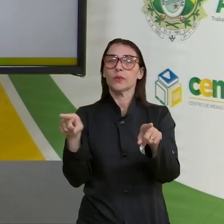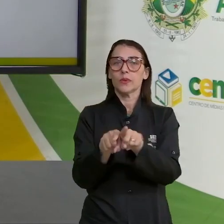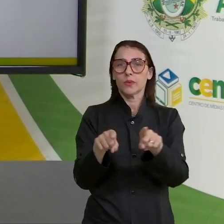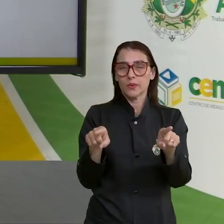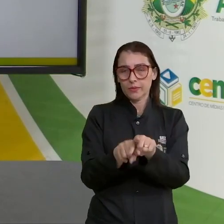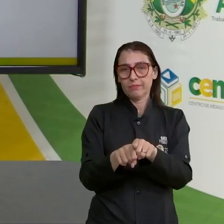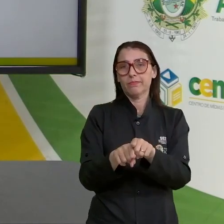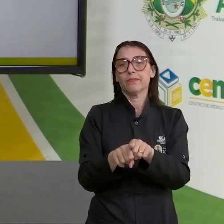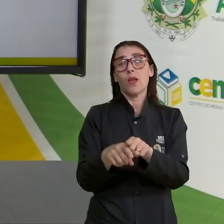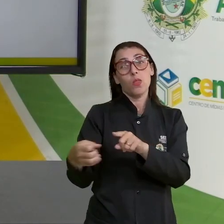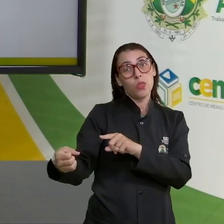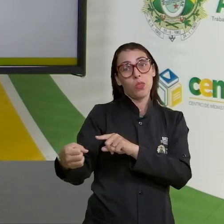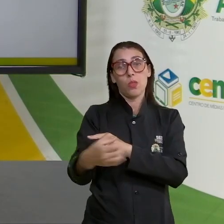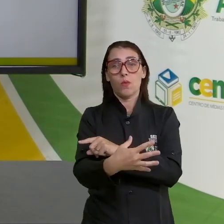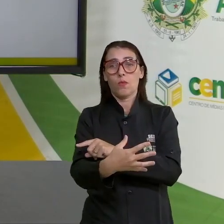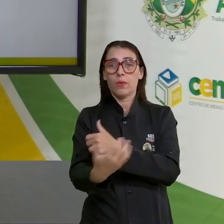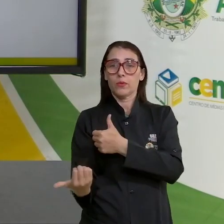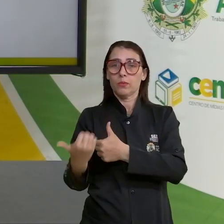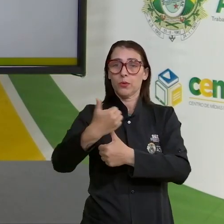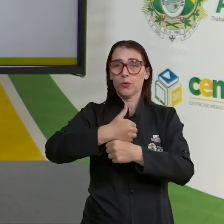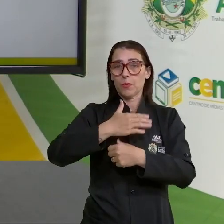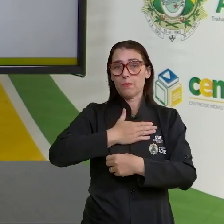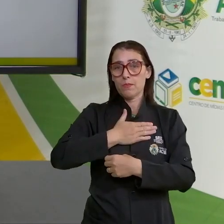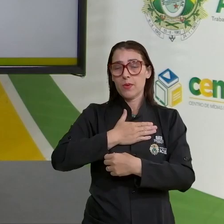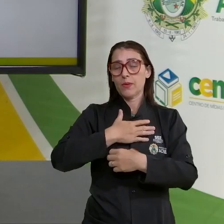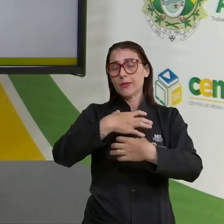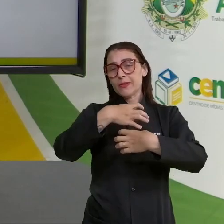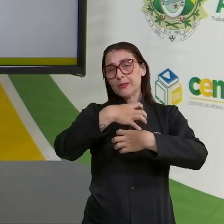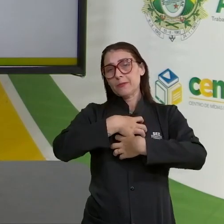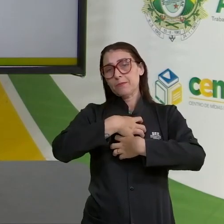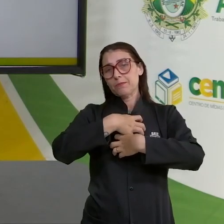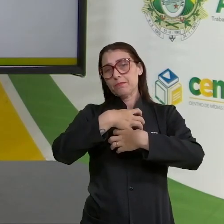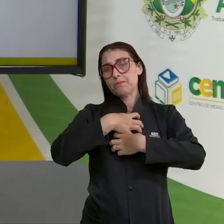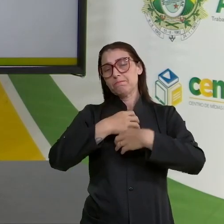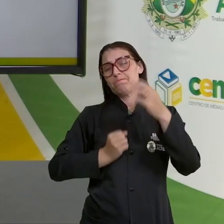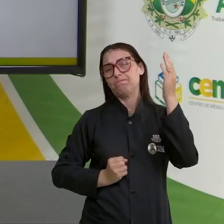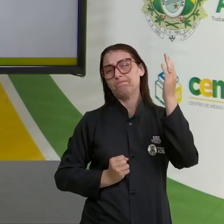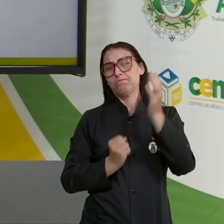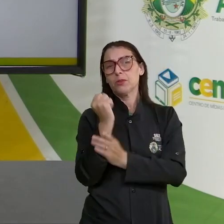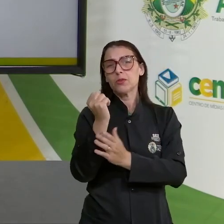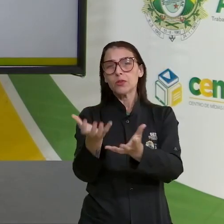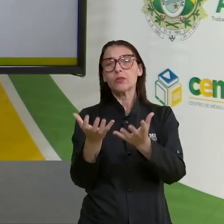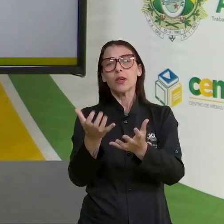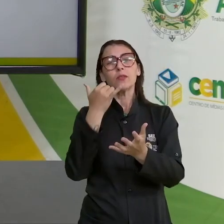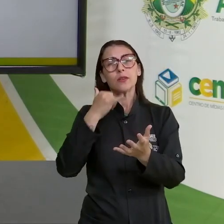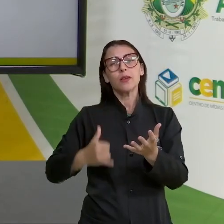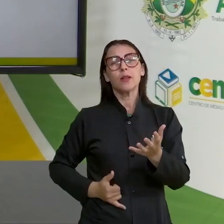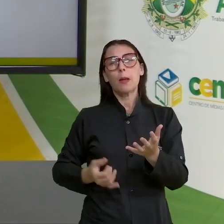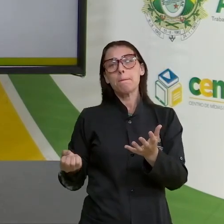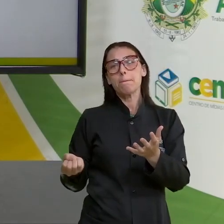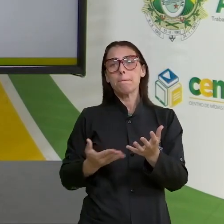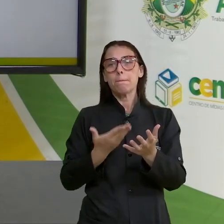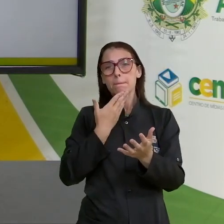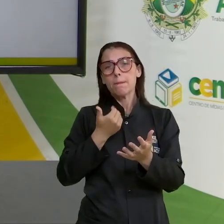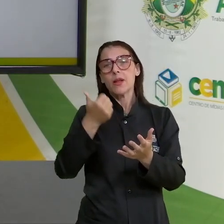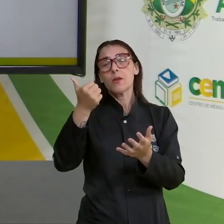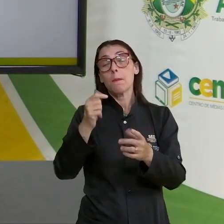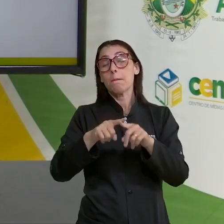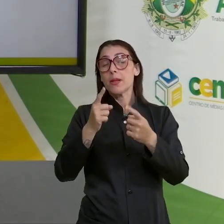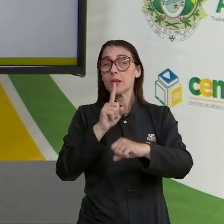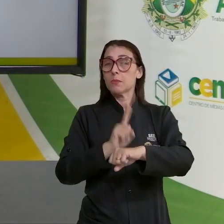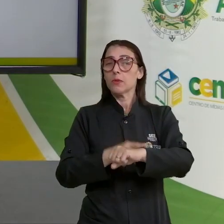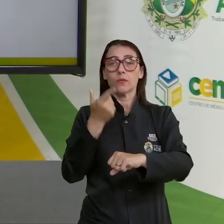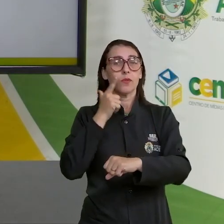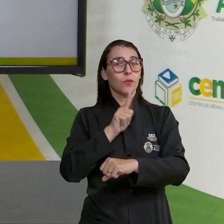sendo lançados. Então, fica aquele sentimento, poxa, eu quero um celular mais atual. Só que nesse momento eu não